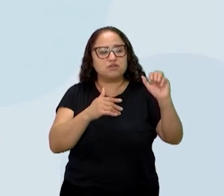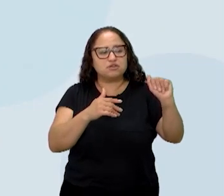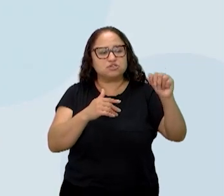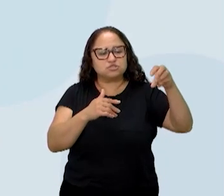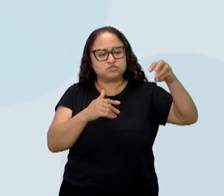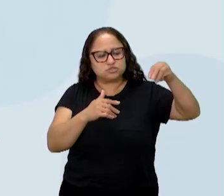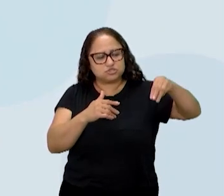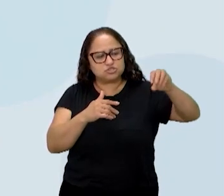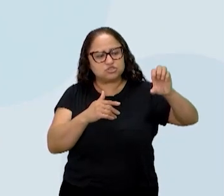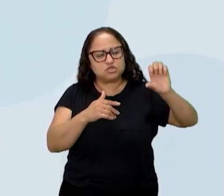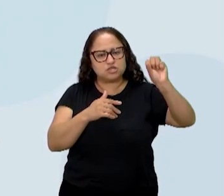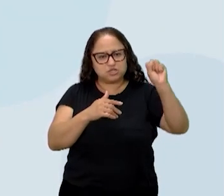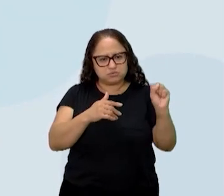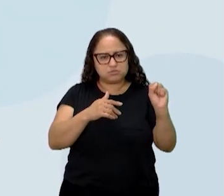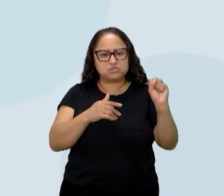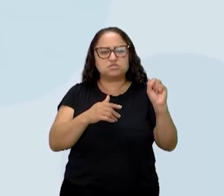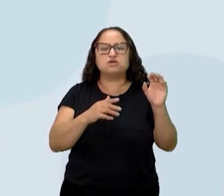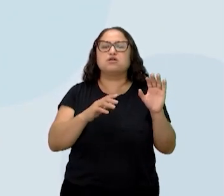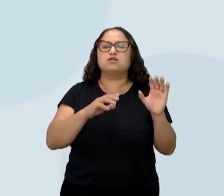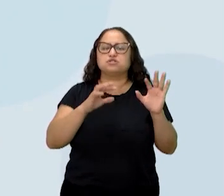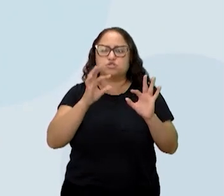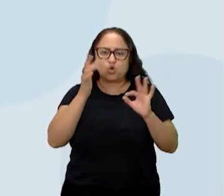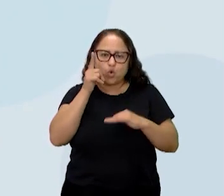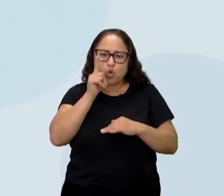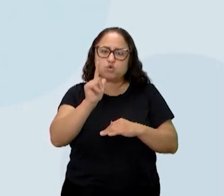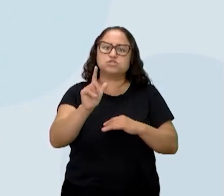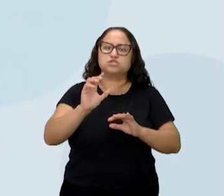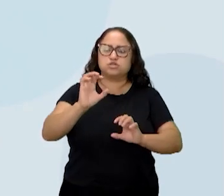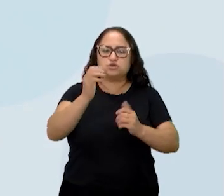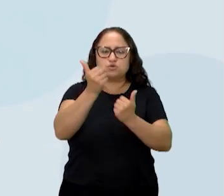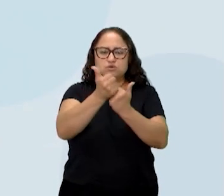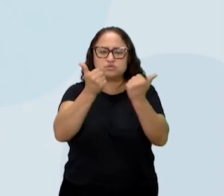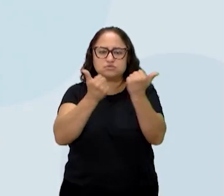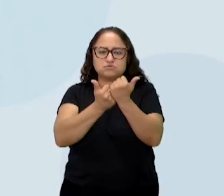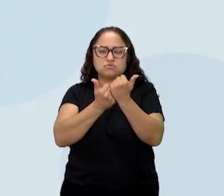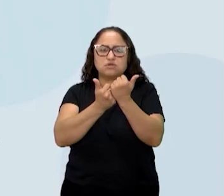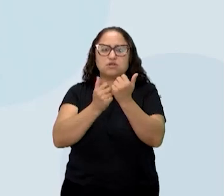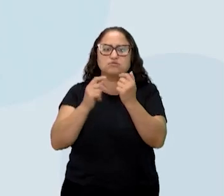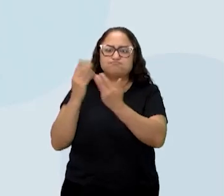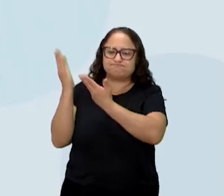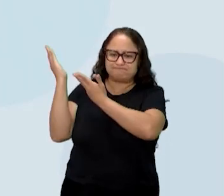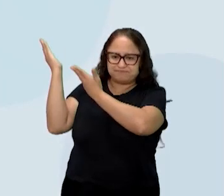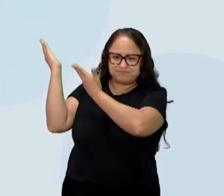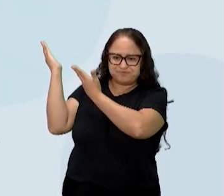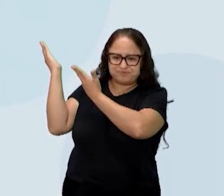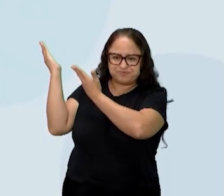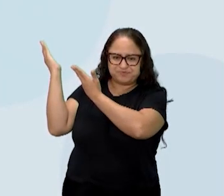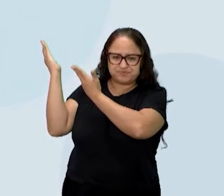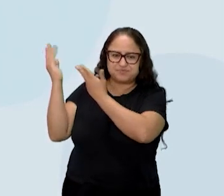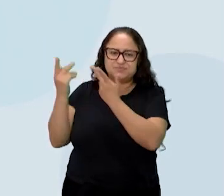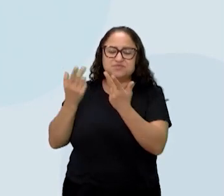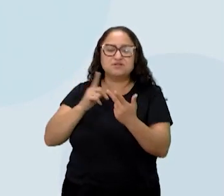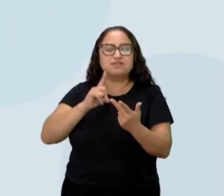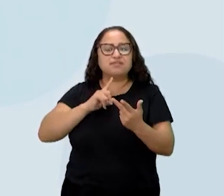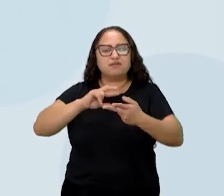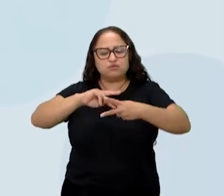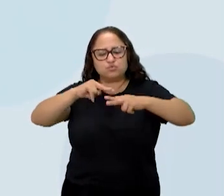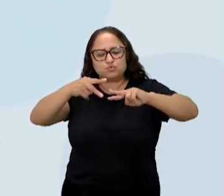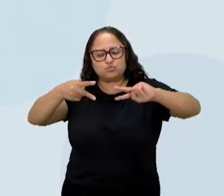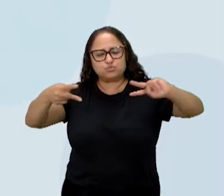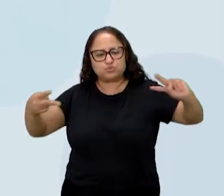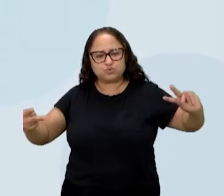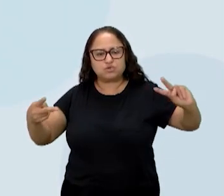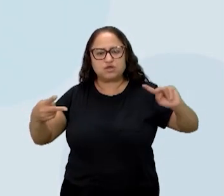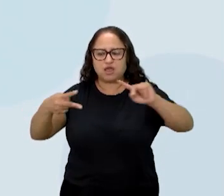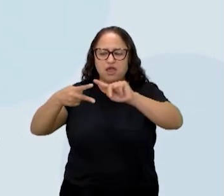então, estruturar e montar essa estrutura tridimensional da molécula do DNA e formar, então, a